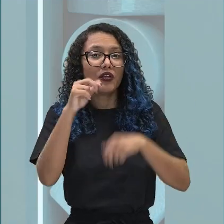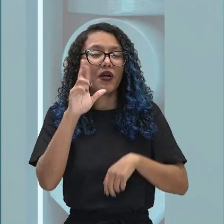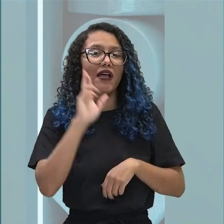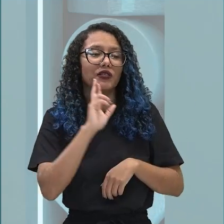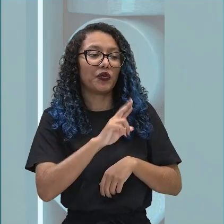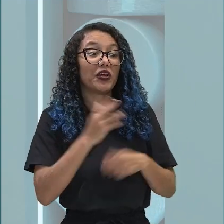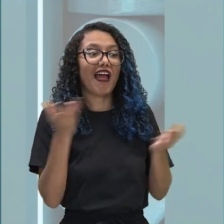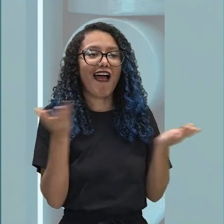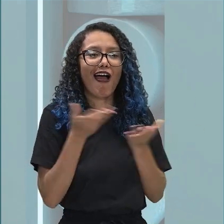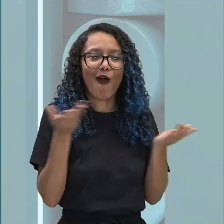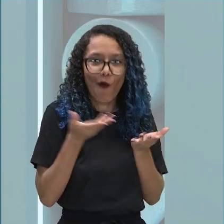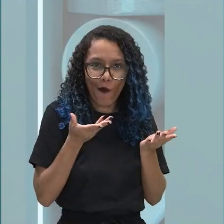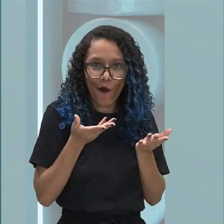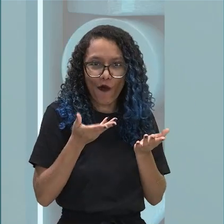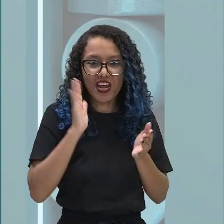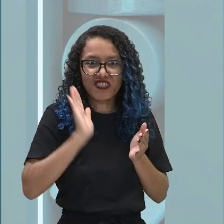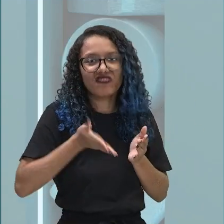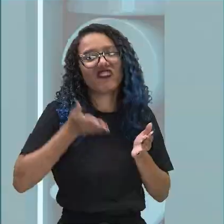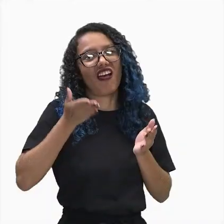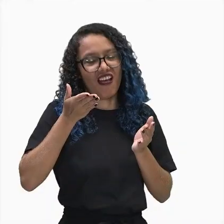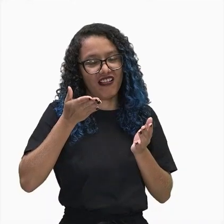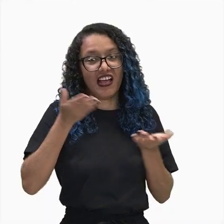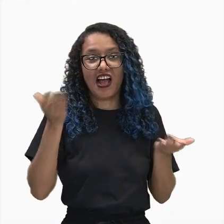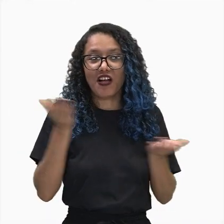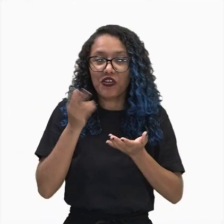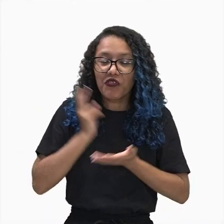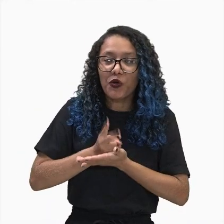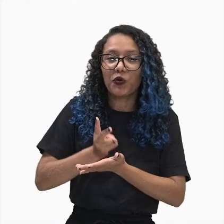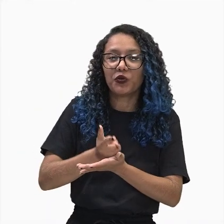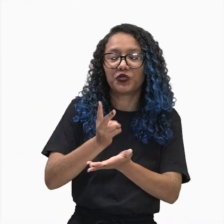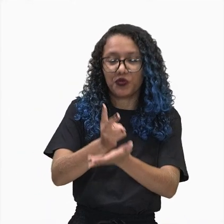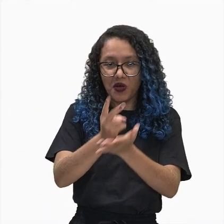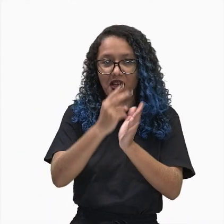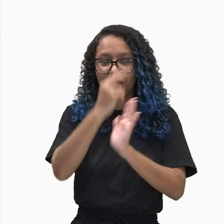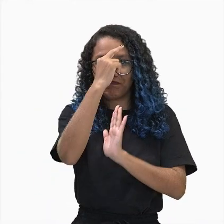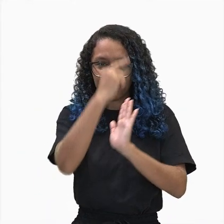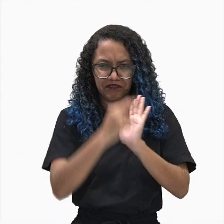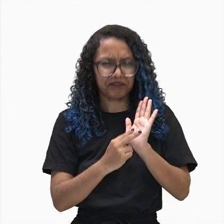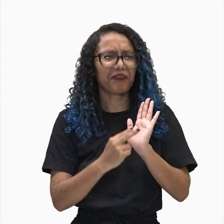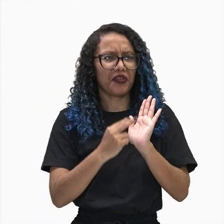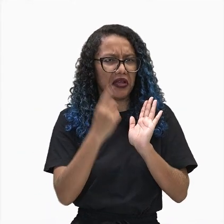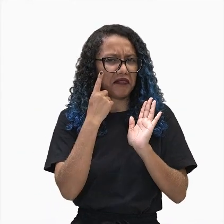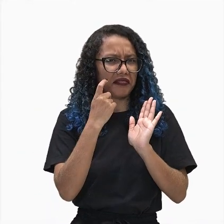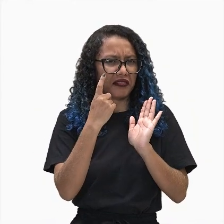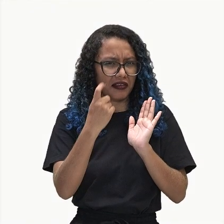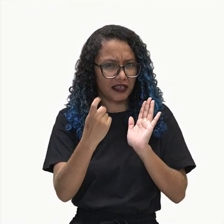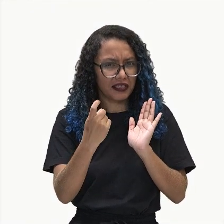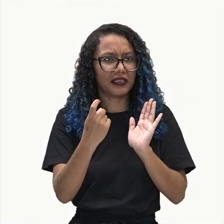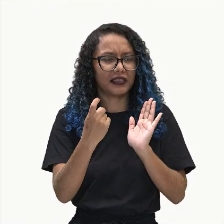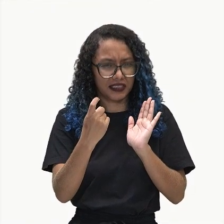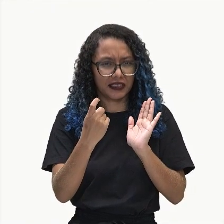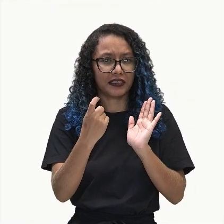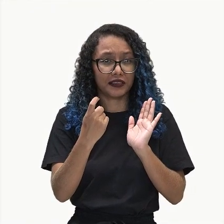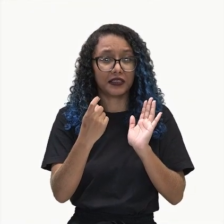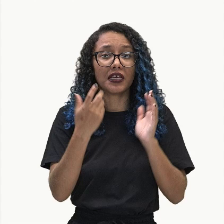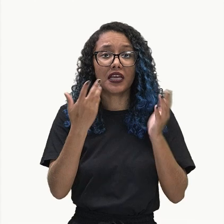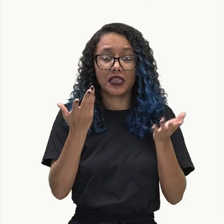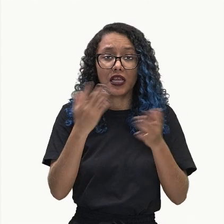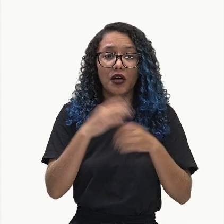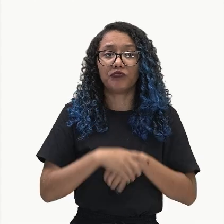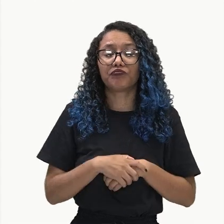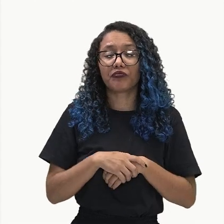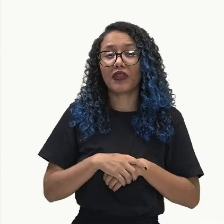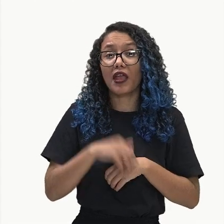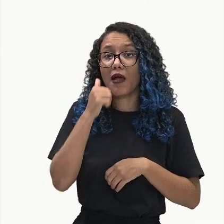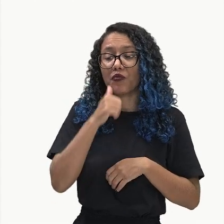isso? Vamos continuar a leitura, que está sendo bem interessante, né? Vamos lá comigo. Catalina abre los ojos y se encuentra al